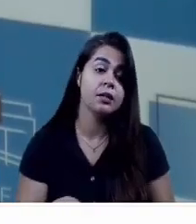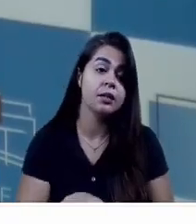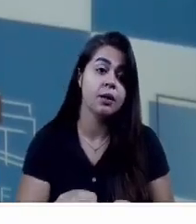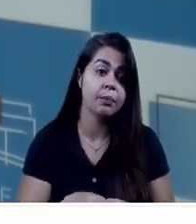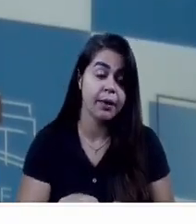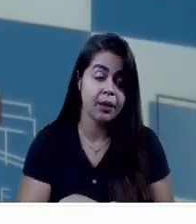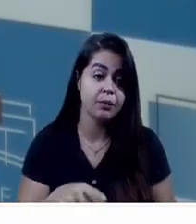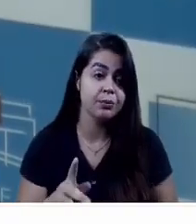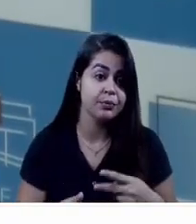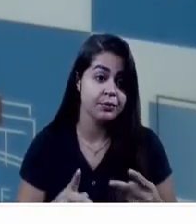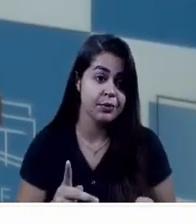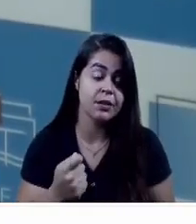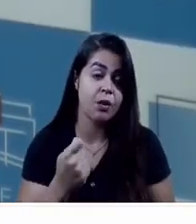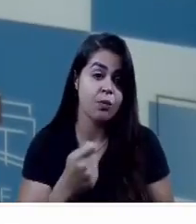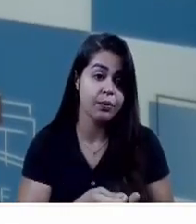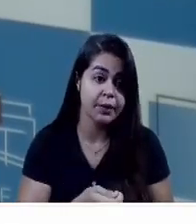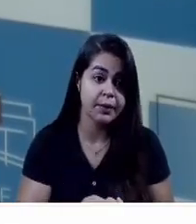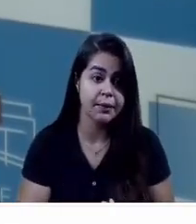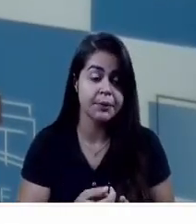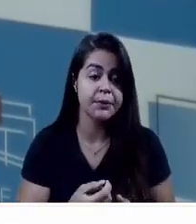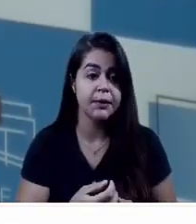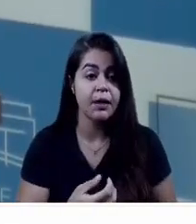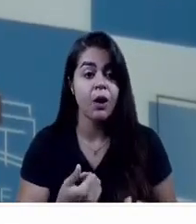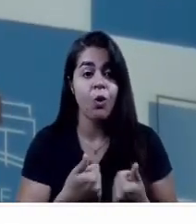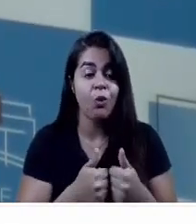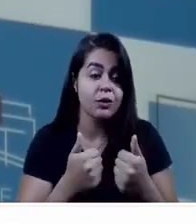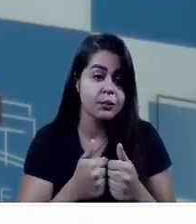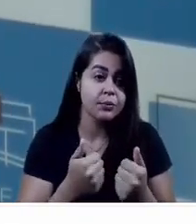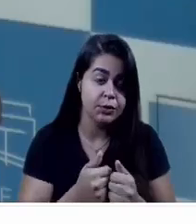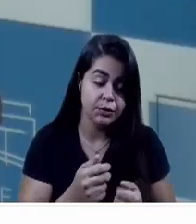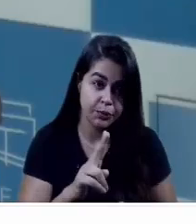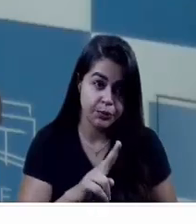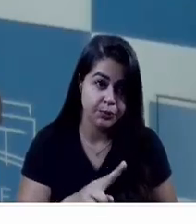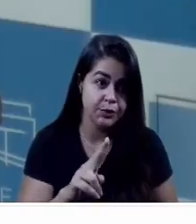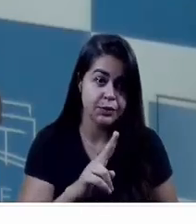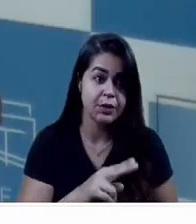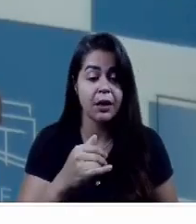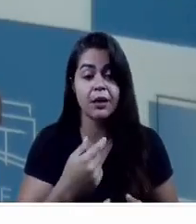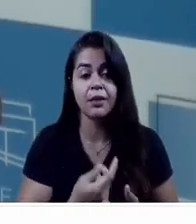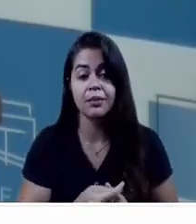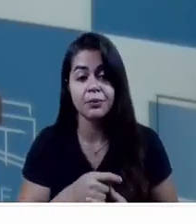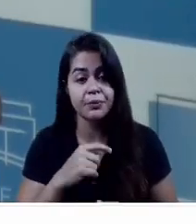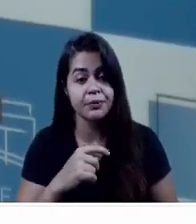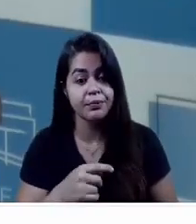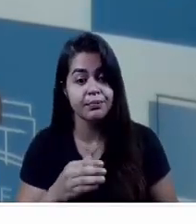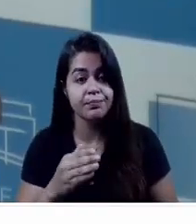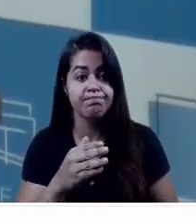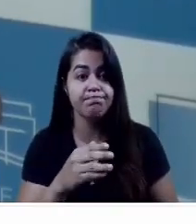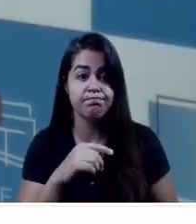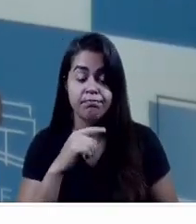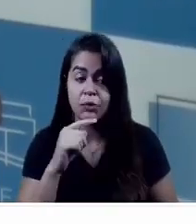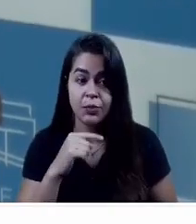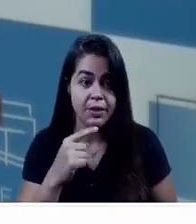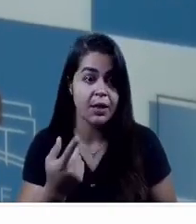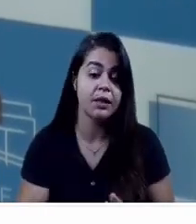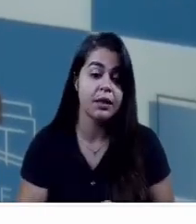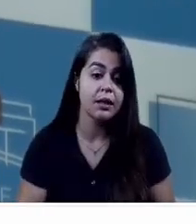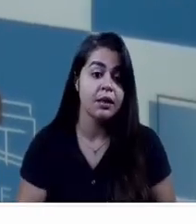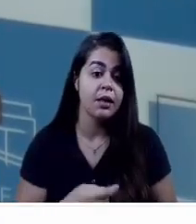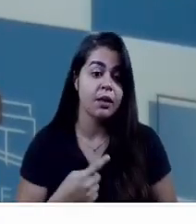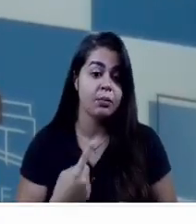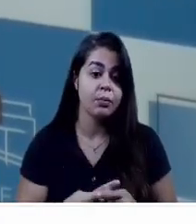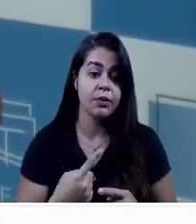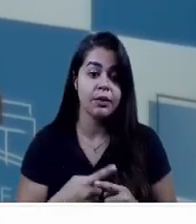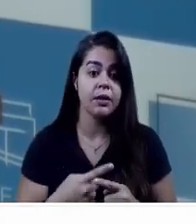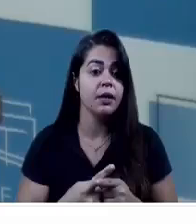uma vantagem, não é mais o suficiente, né? Hoje o índice, o IPK, né,